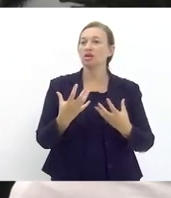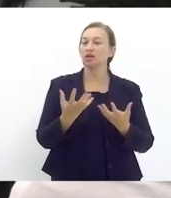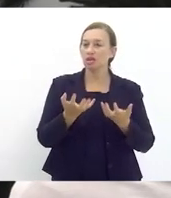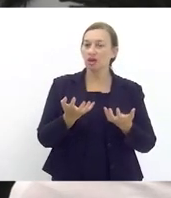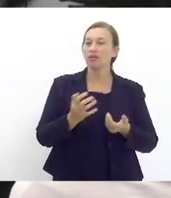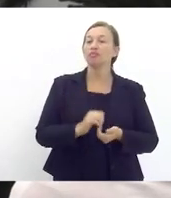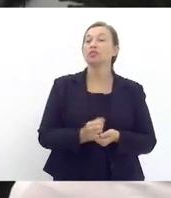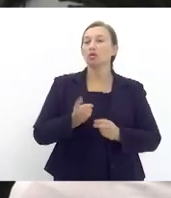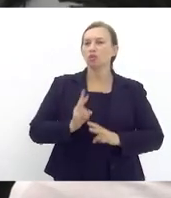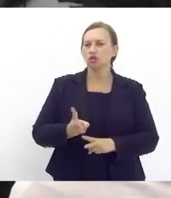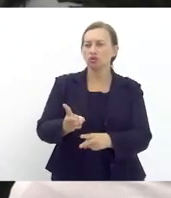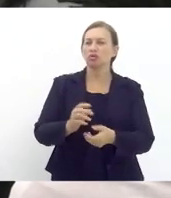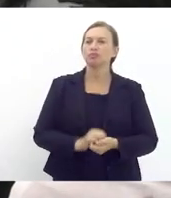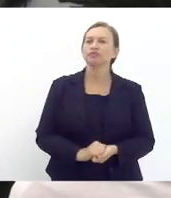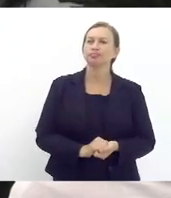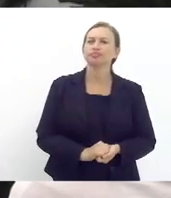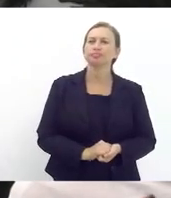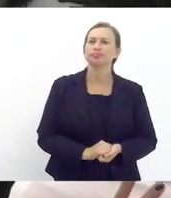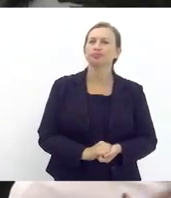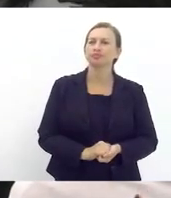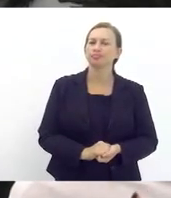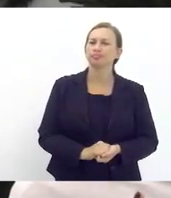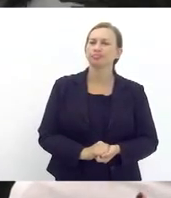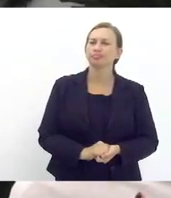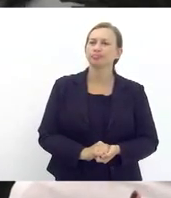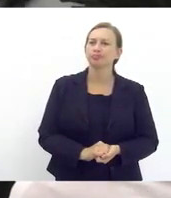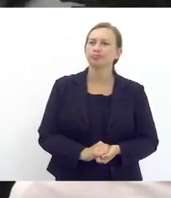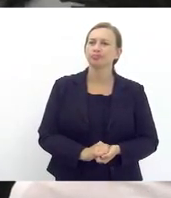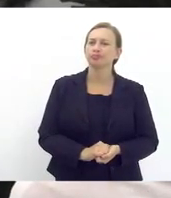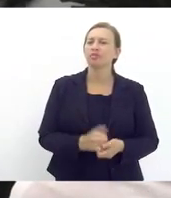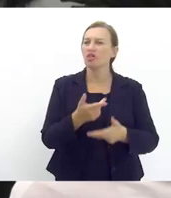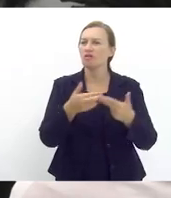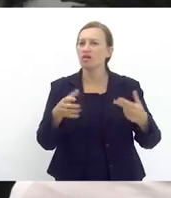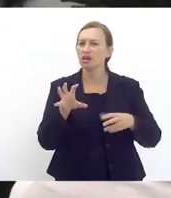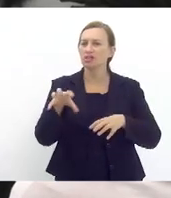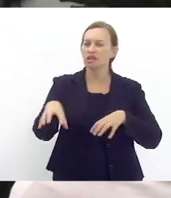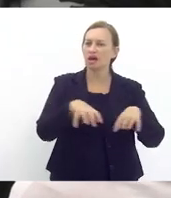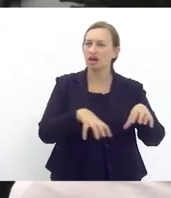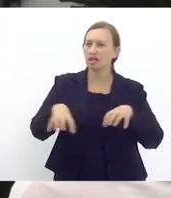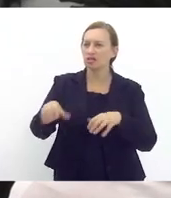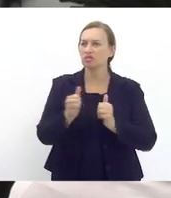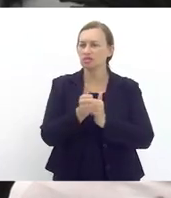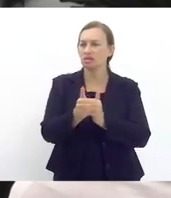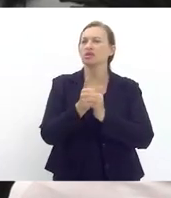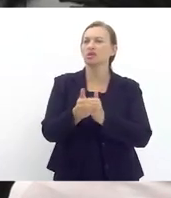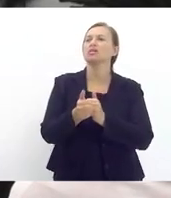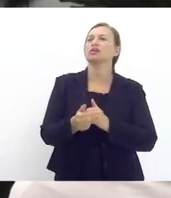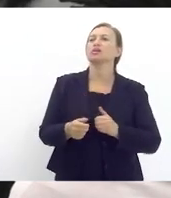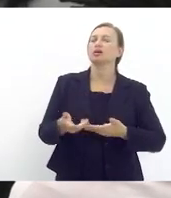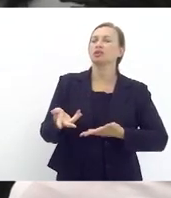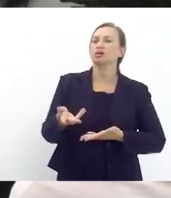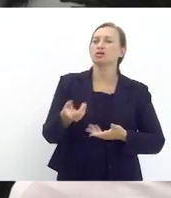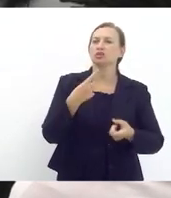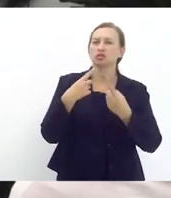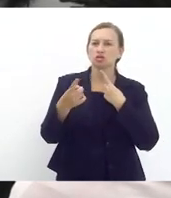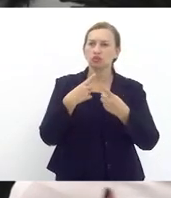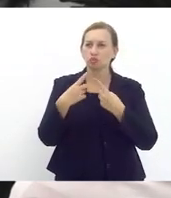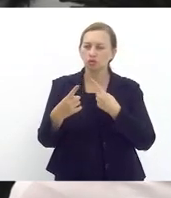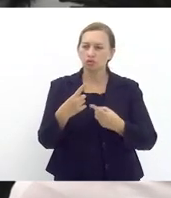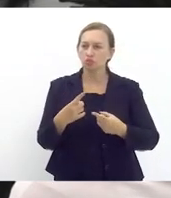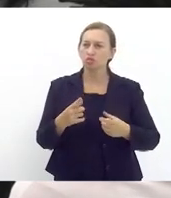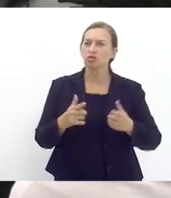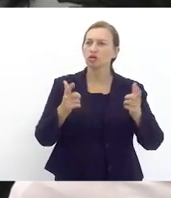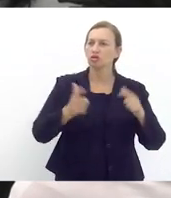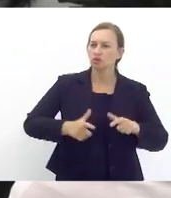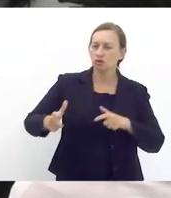continuando foram elencadas várias setores segmentos que faz parte dessa disputa de cavar o seu